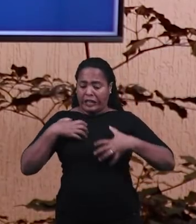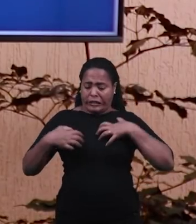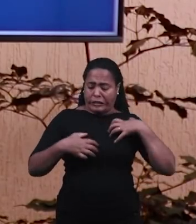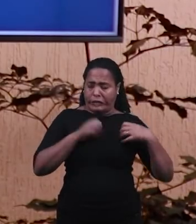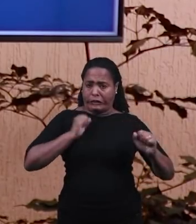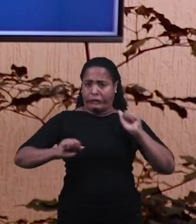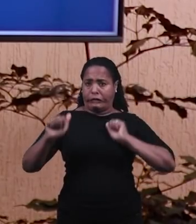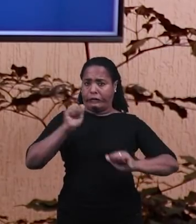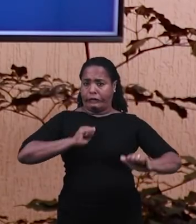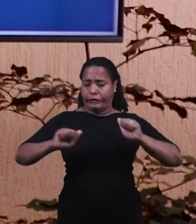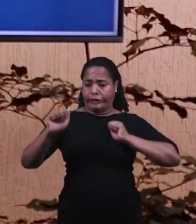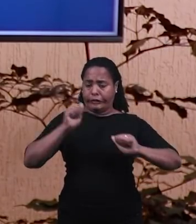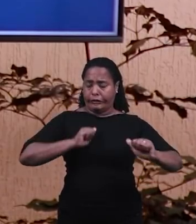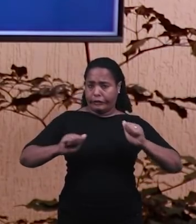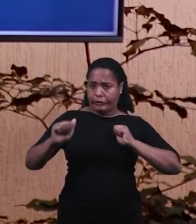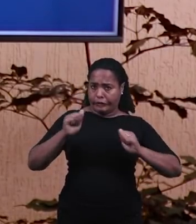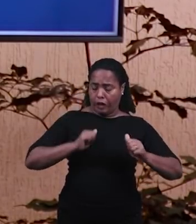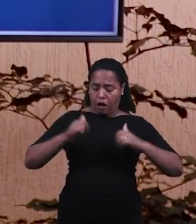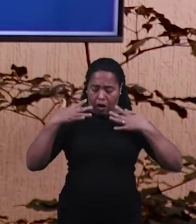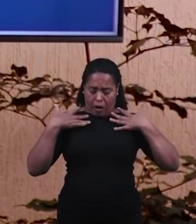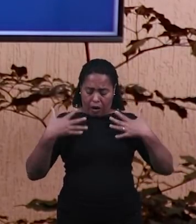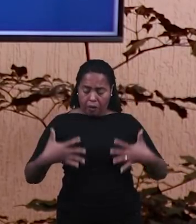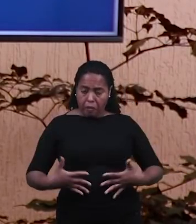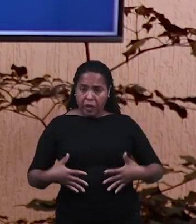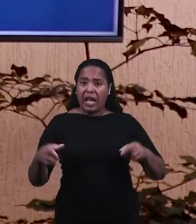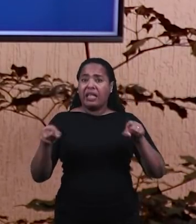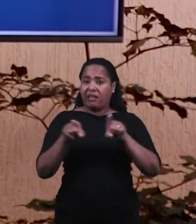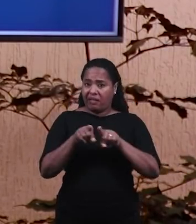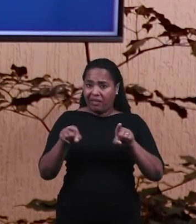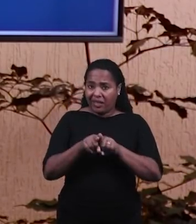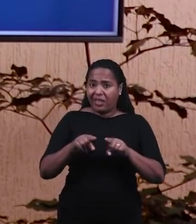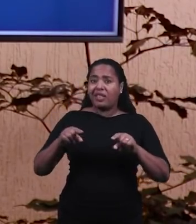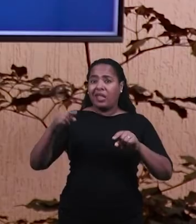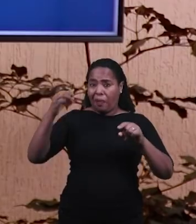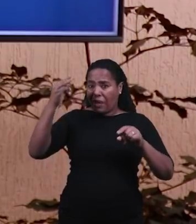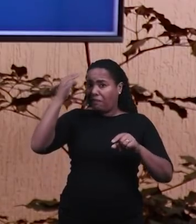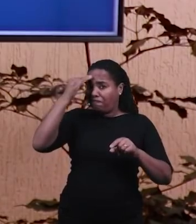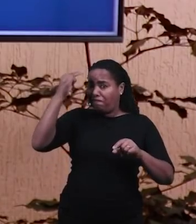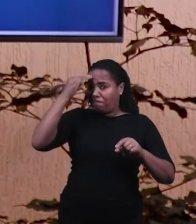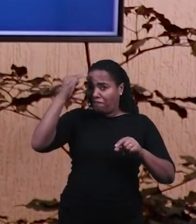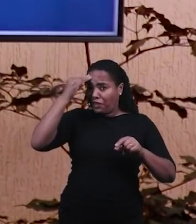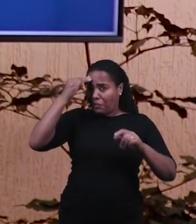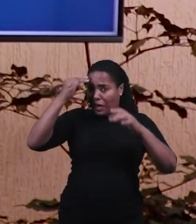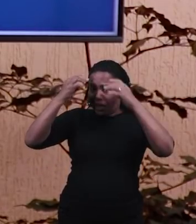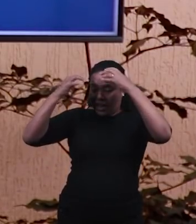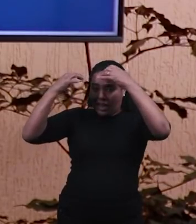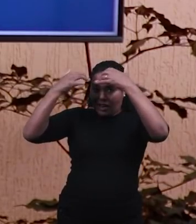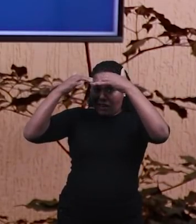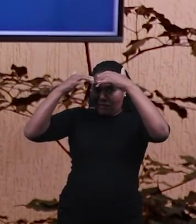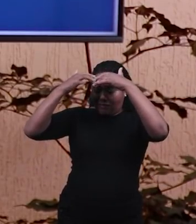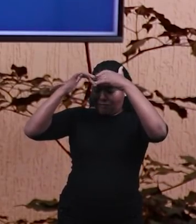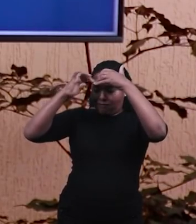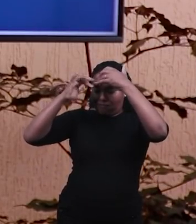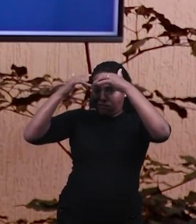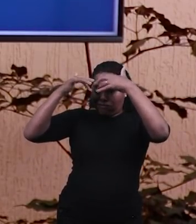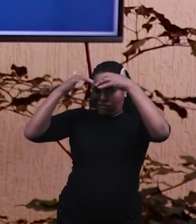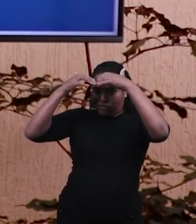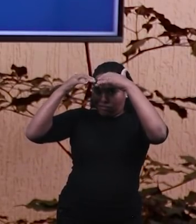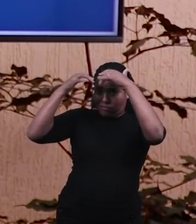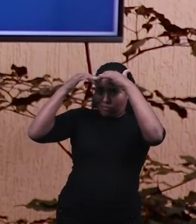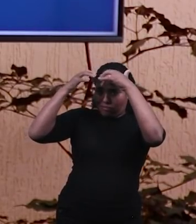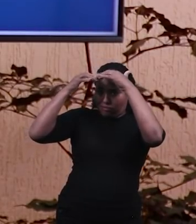uma inquietude tanto motora, mas também uma inquietude mental. Então, a mente dessas crianças realmente não para